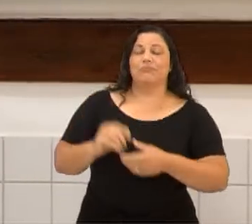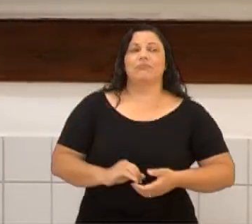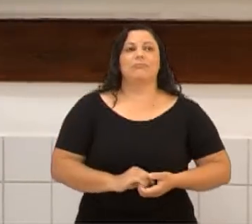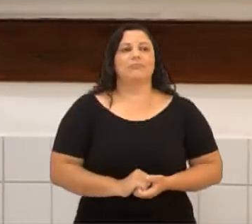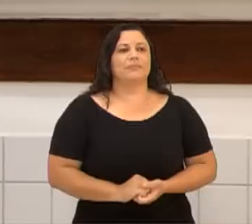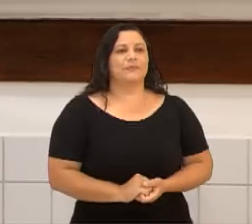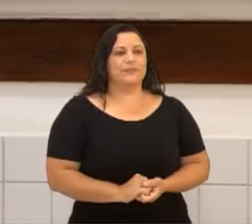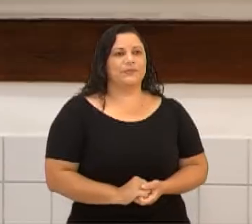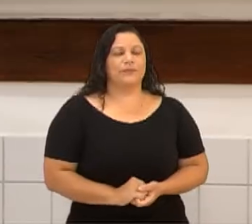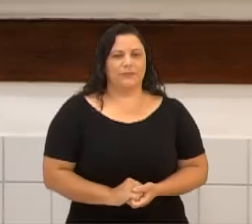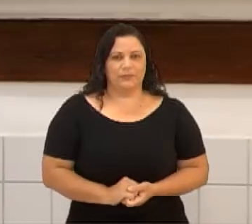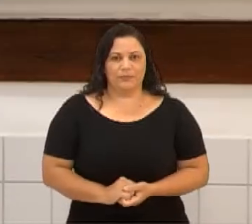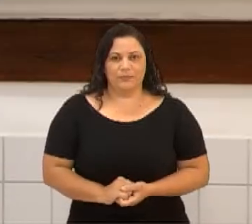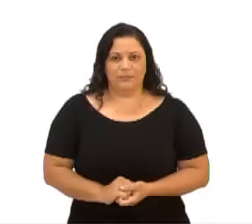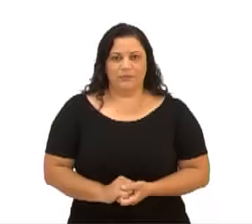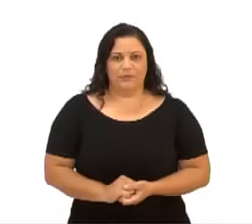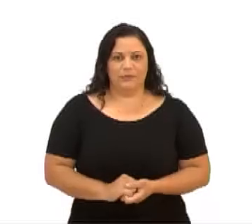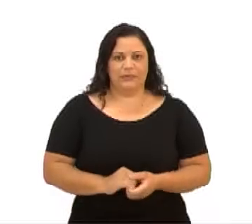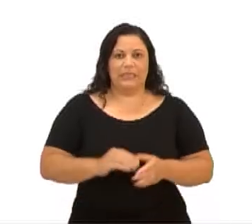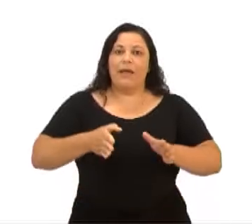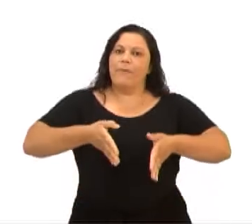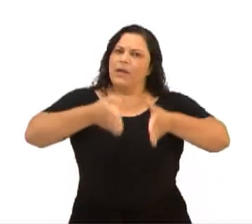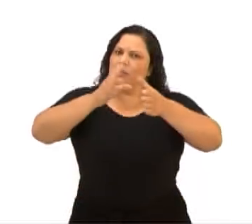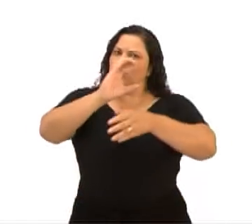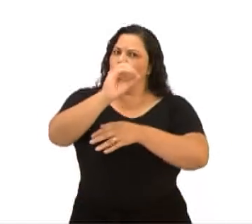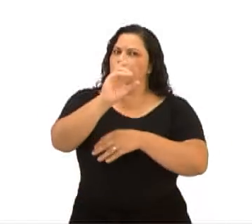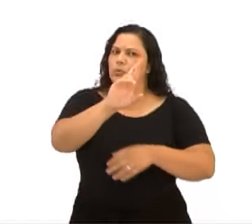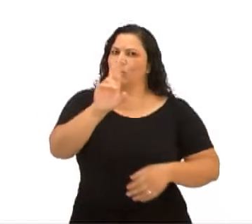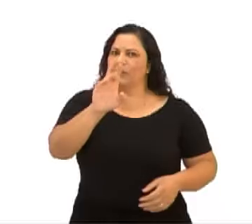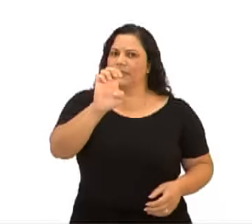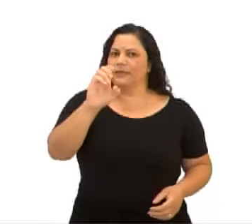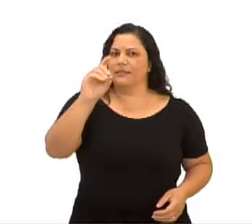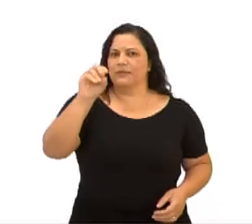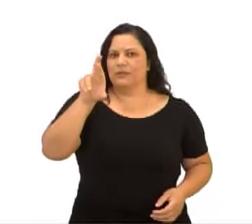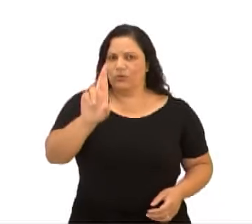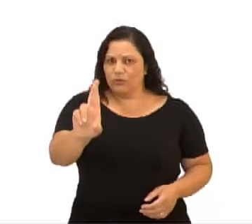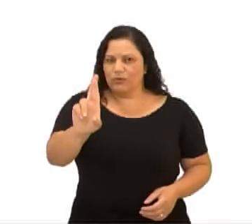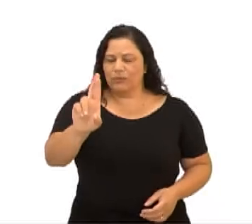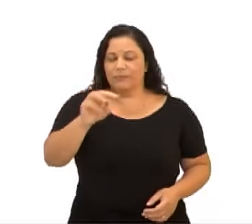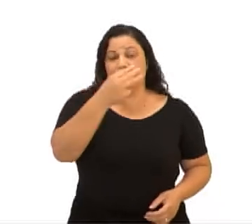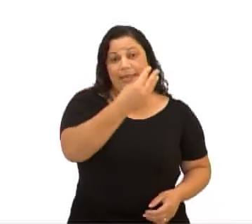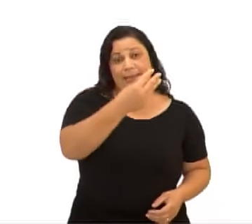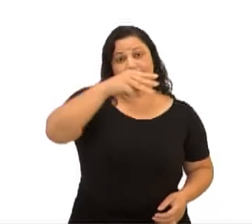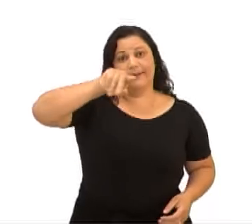lá, mais o piso do corredor. O piso do corredor é